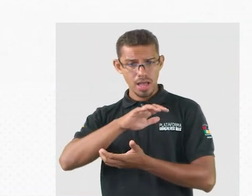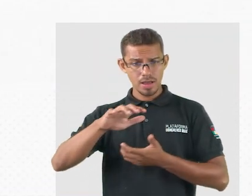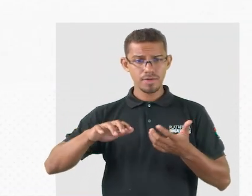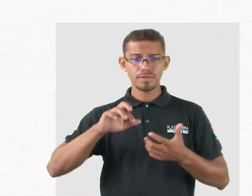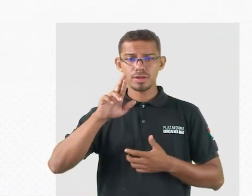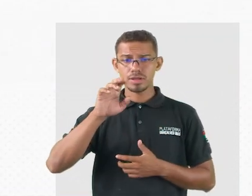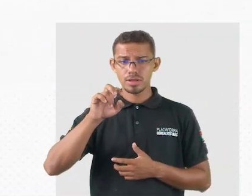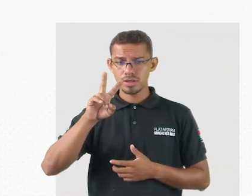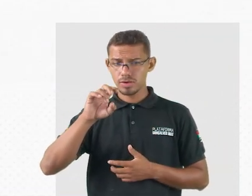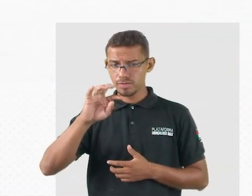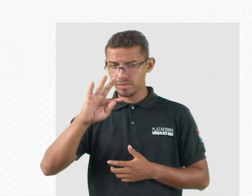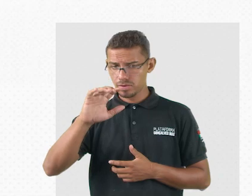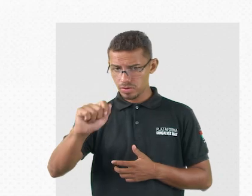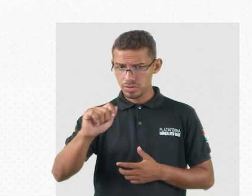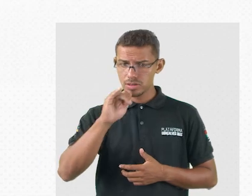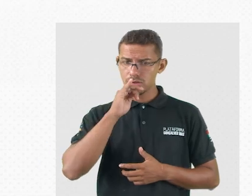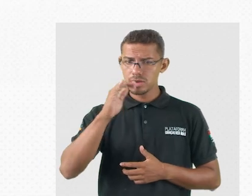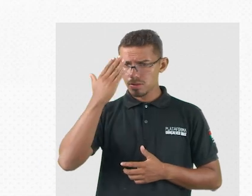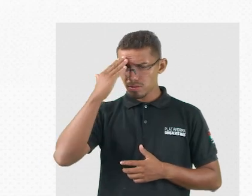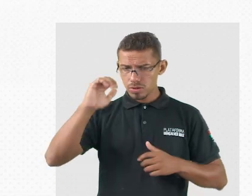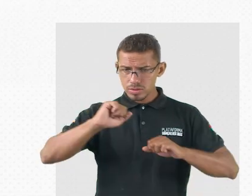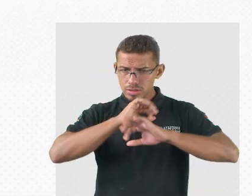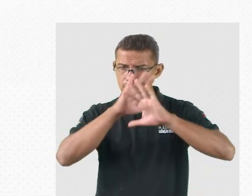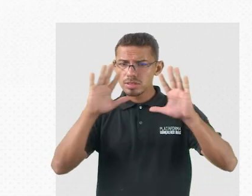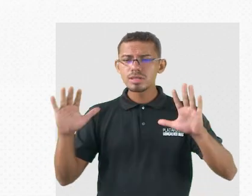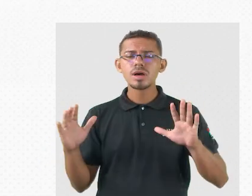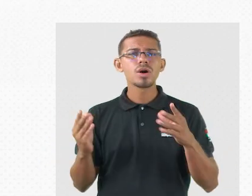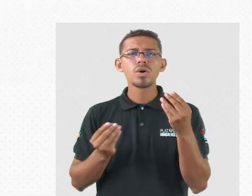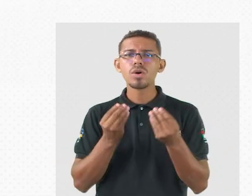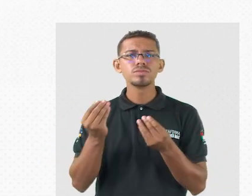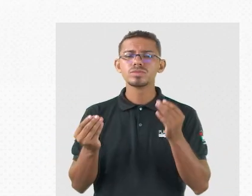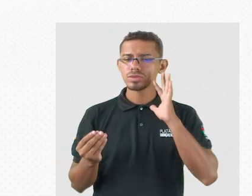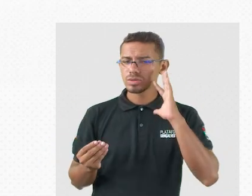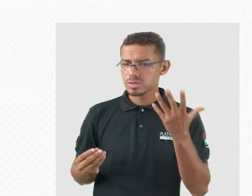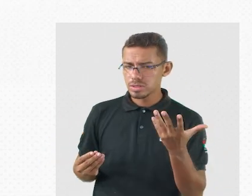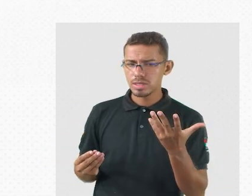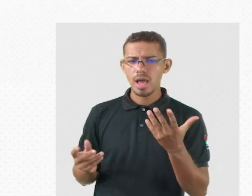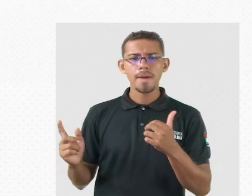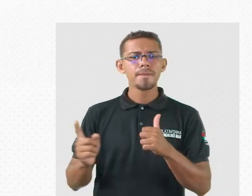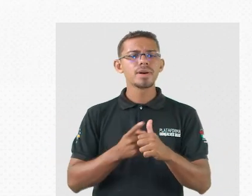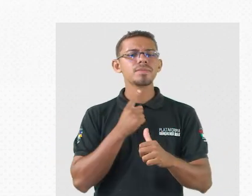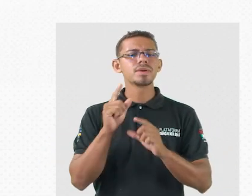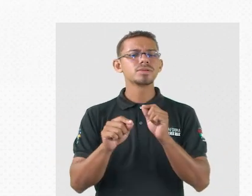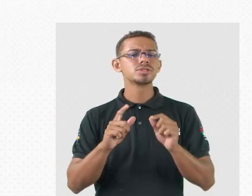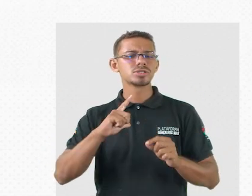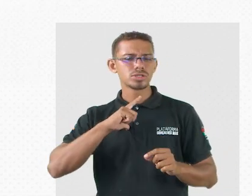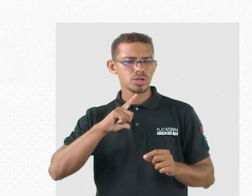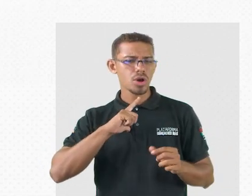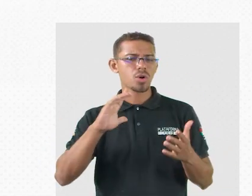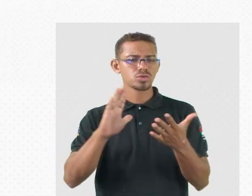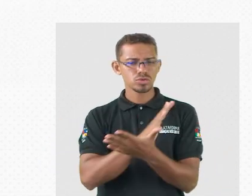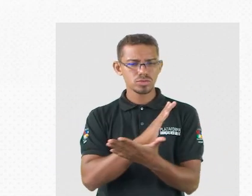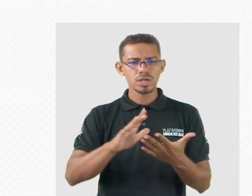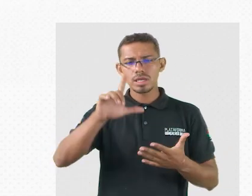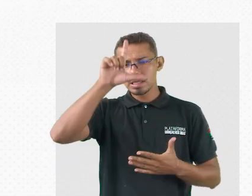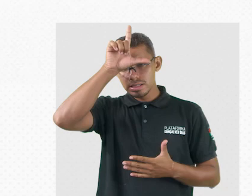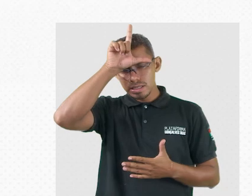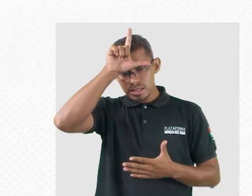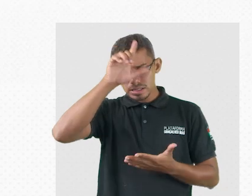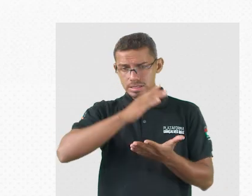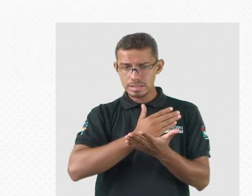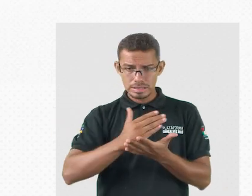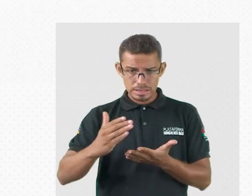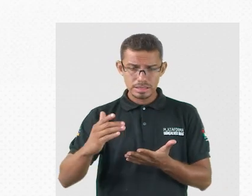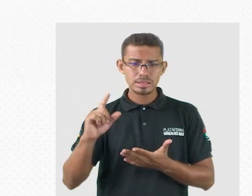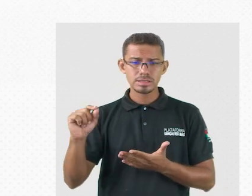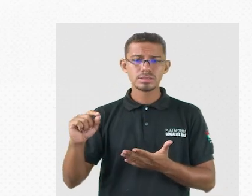é importante compreender como é que ela se dá, né? Primeiro, você tem algumas lideranças que são iniciais. Então, a balaiada